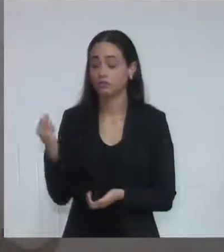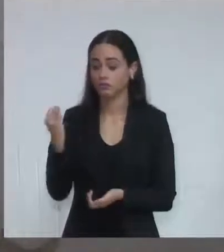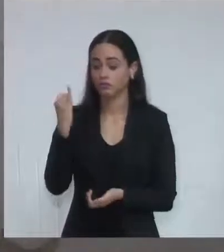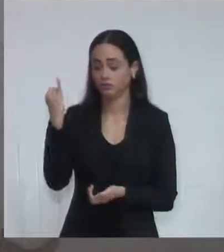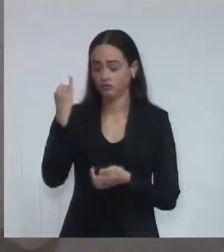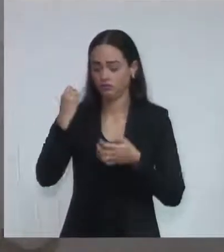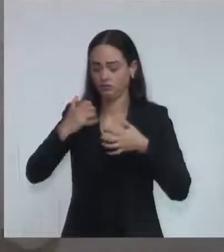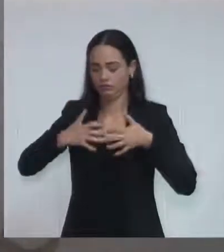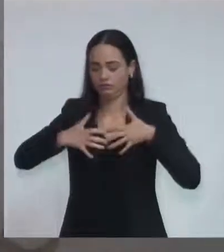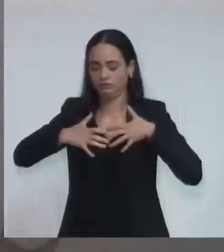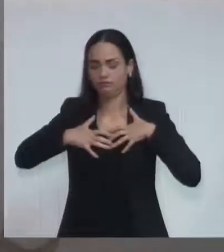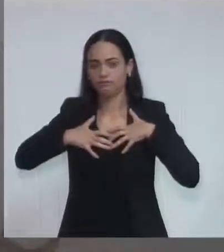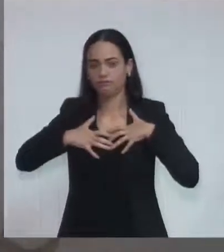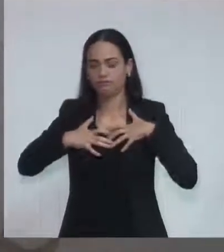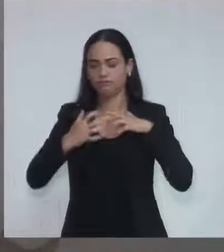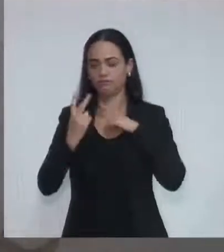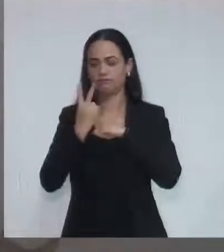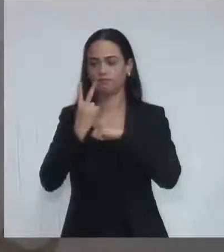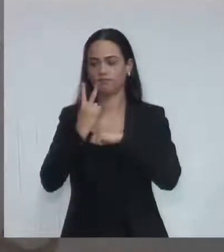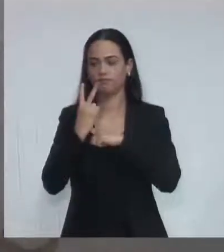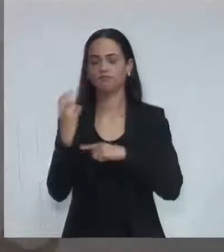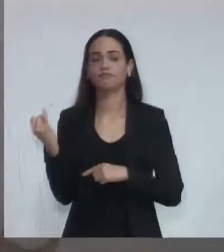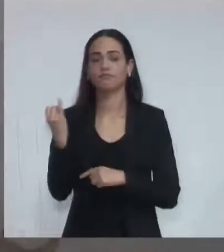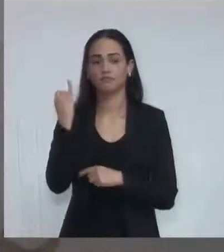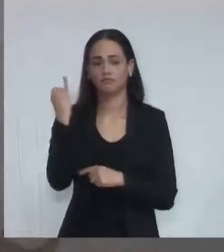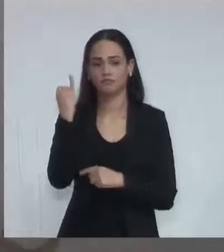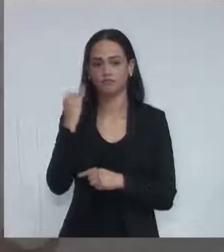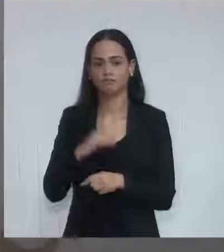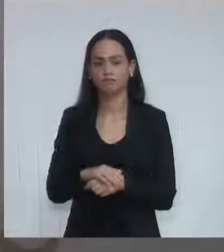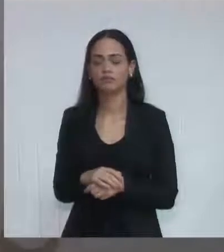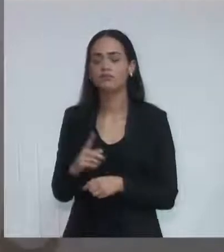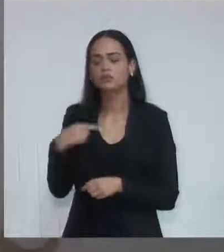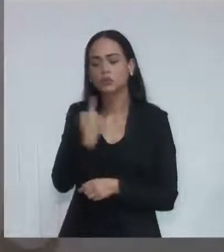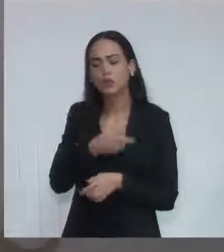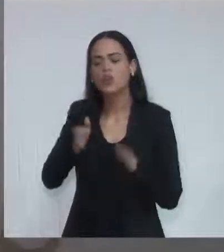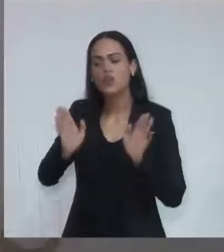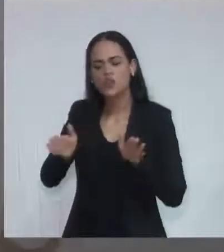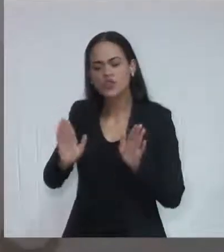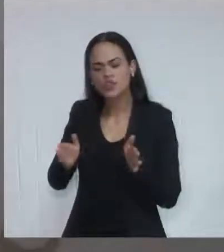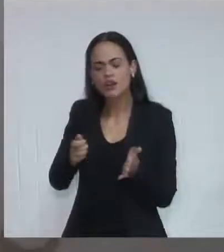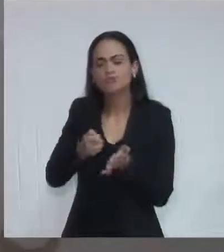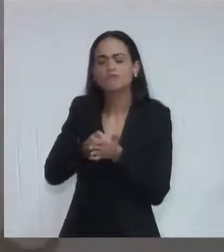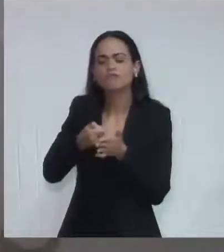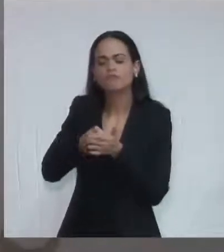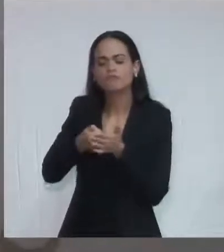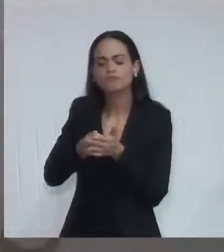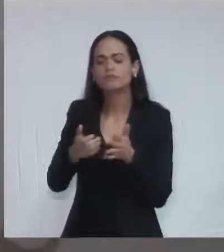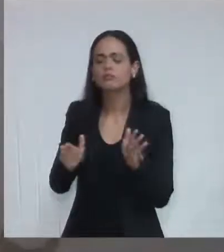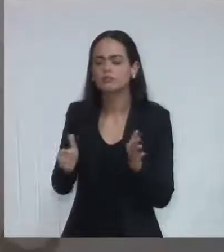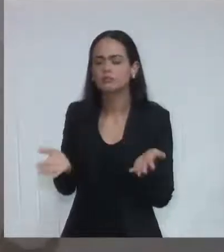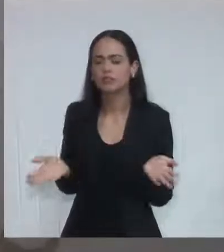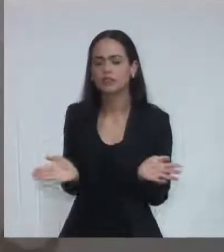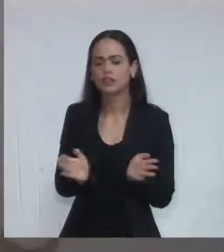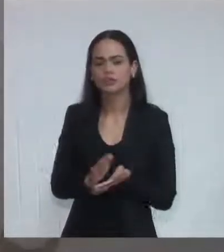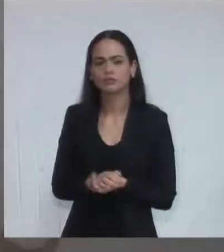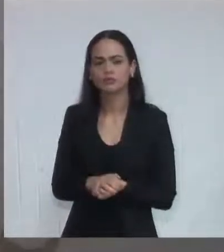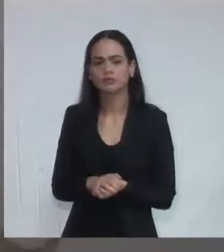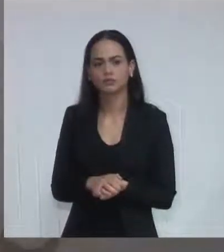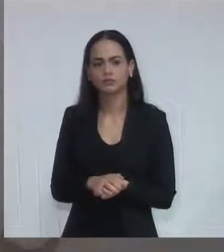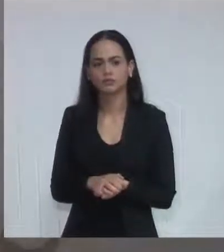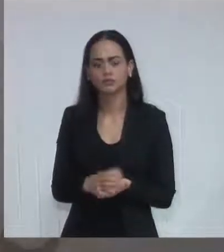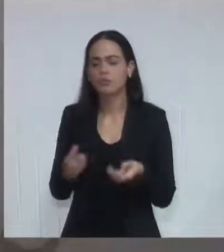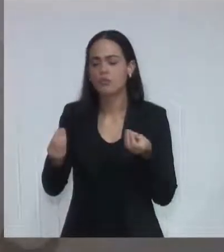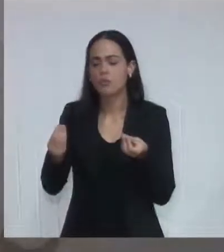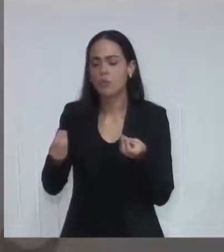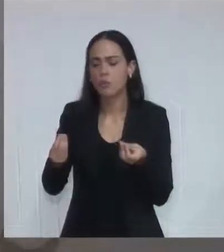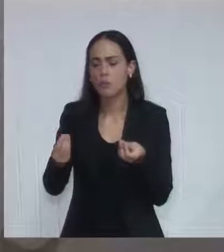Temos cobrado, eu acho que não deveria ter chegado em momento algum essa situação. O